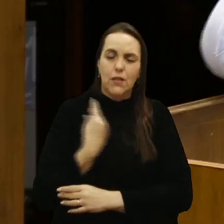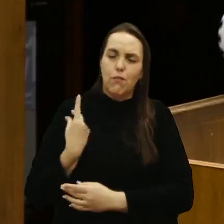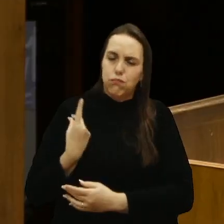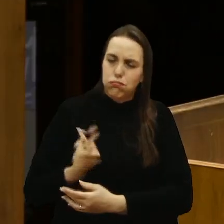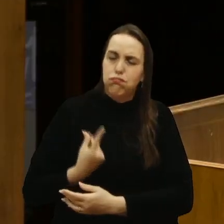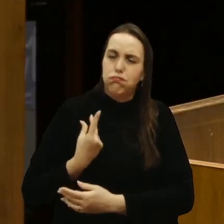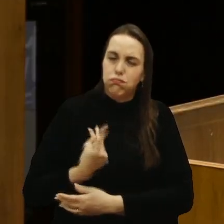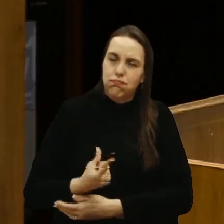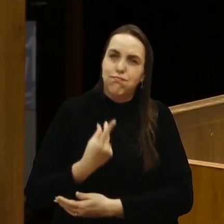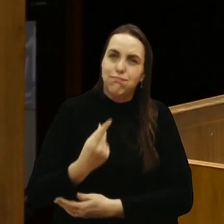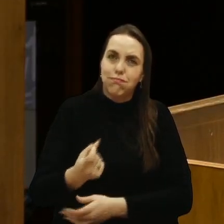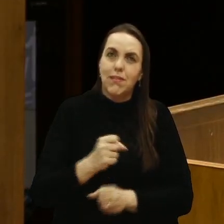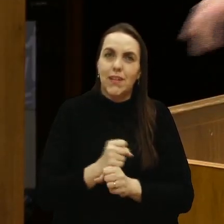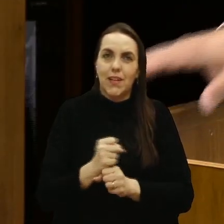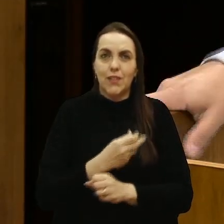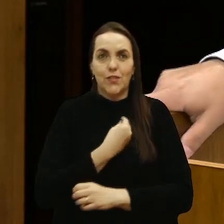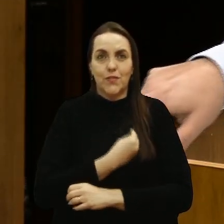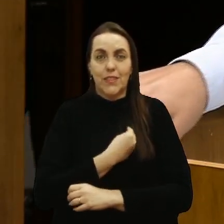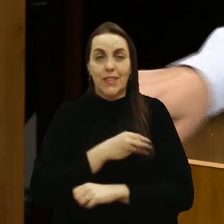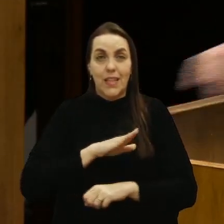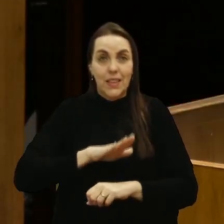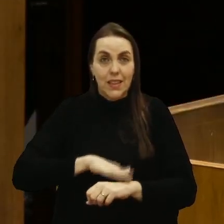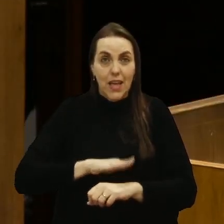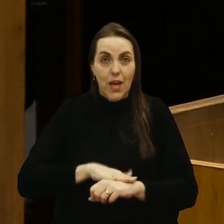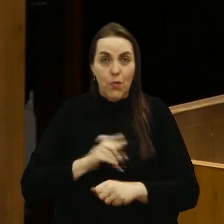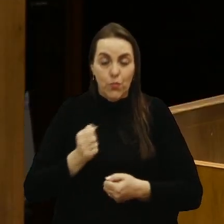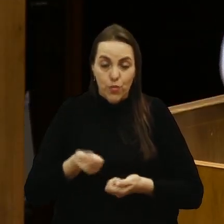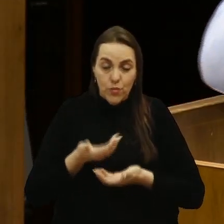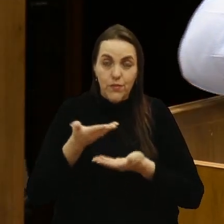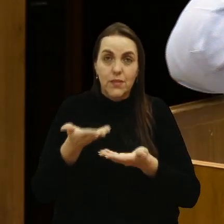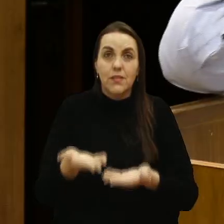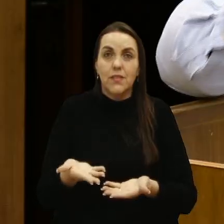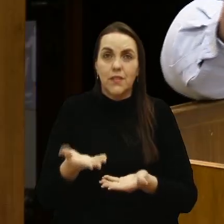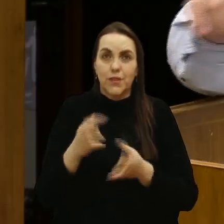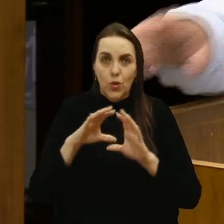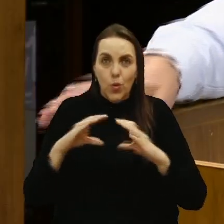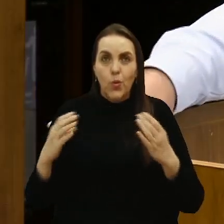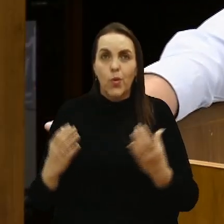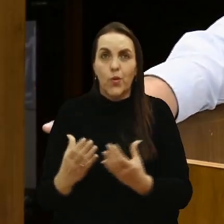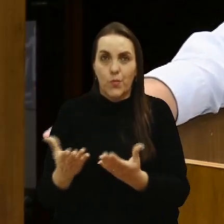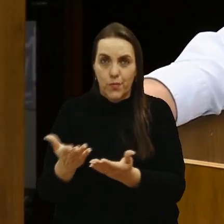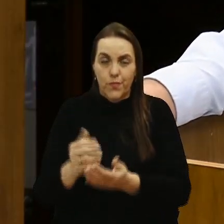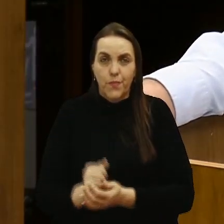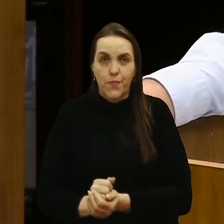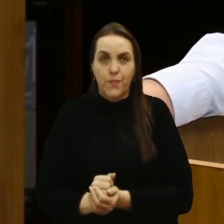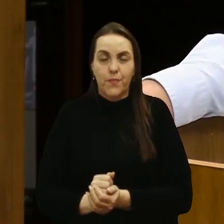anos de vida, seu tempo a serviço da coletividade. São